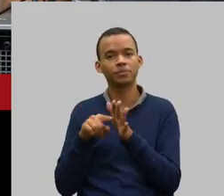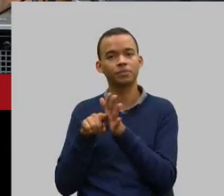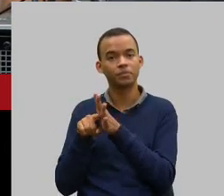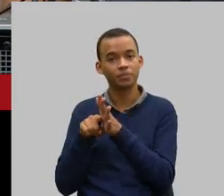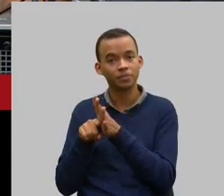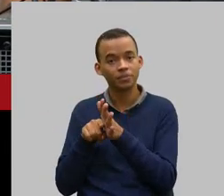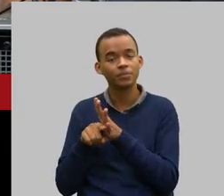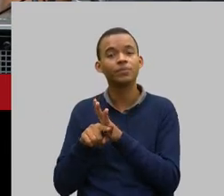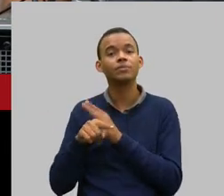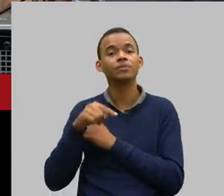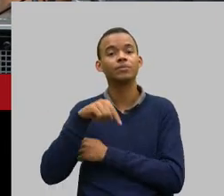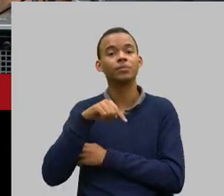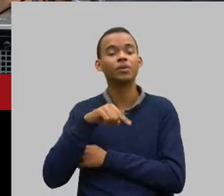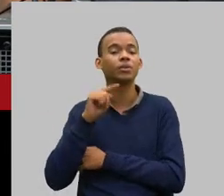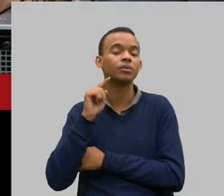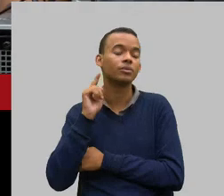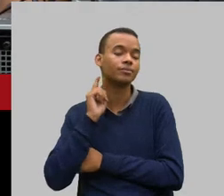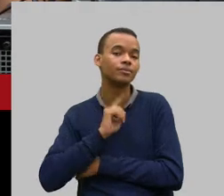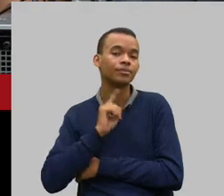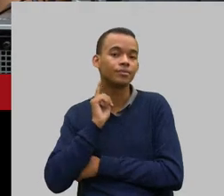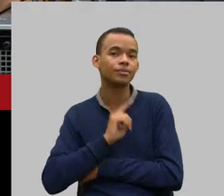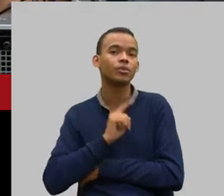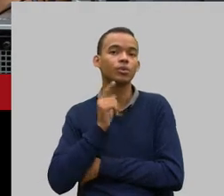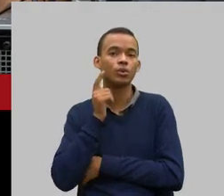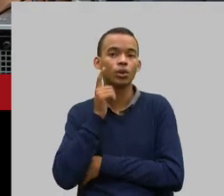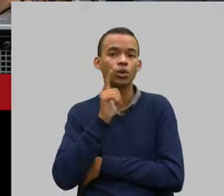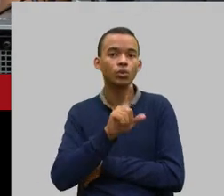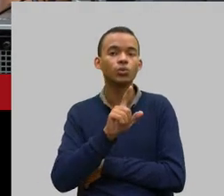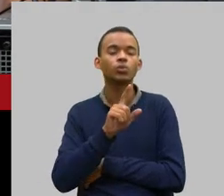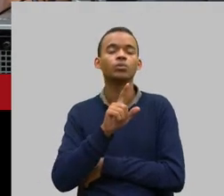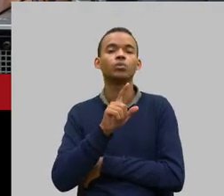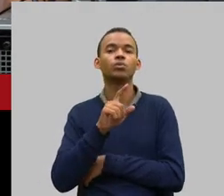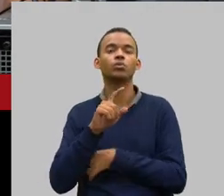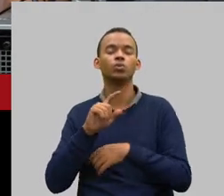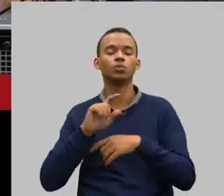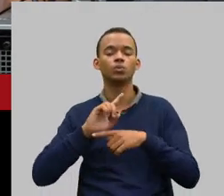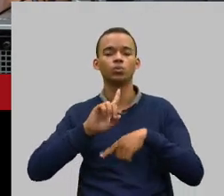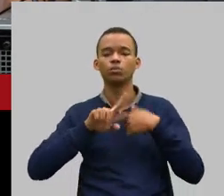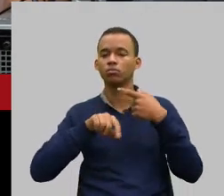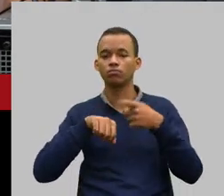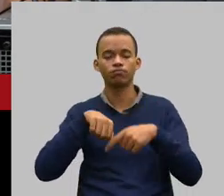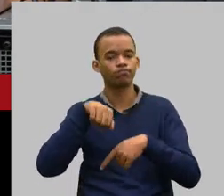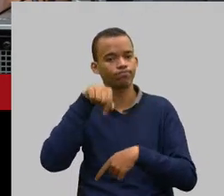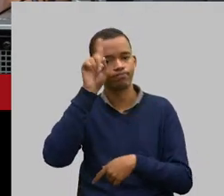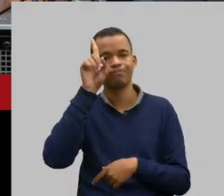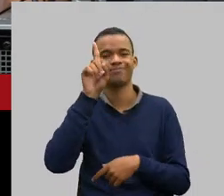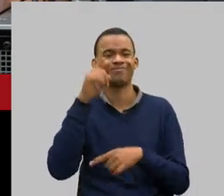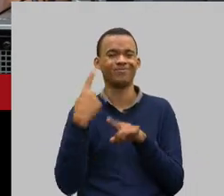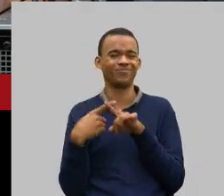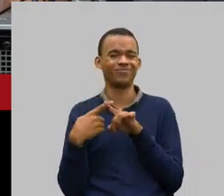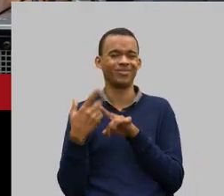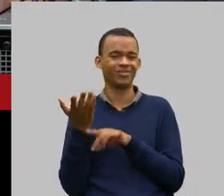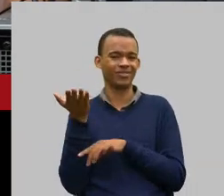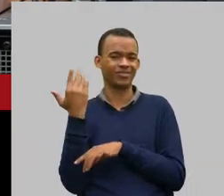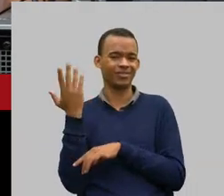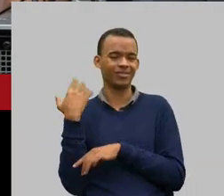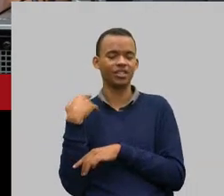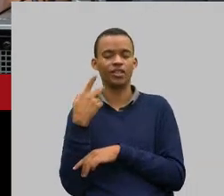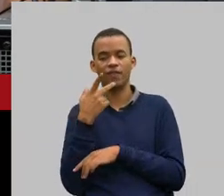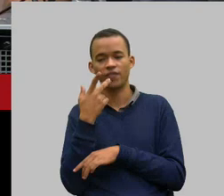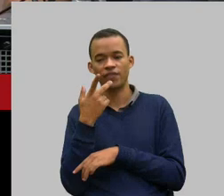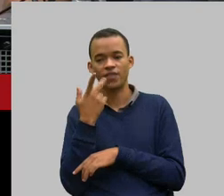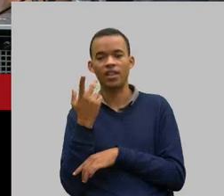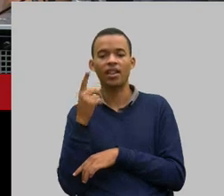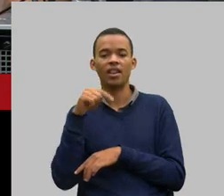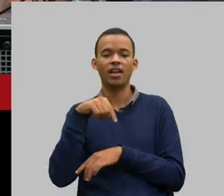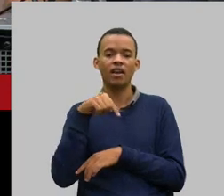Gerais conseguiu eh ir para além do que a falava-se né não tem como ter uva